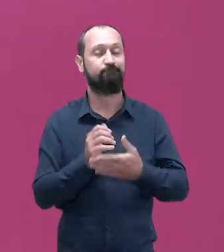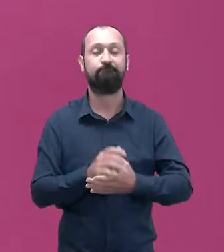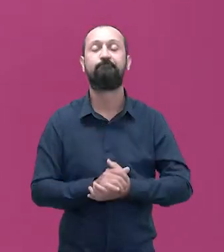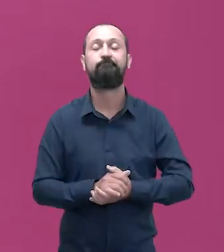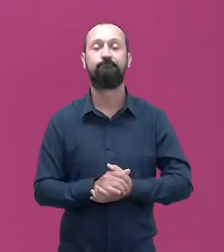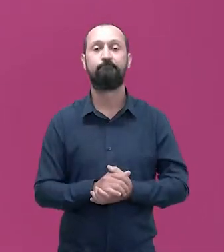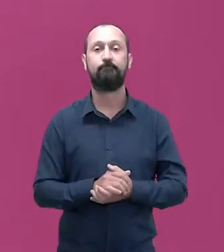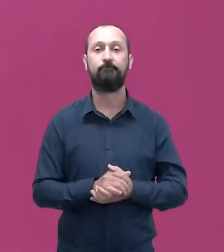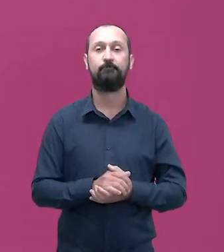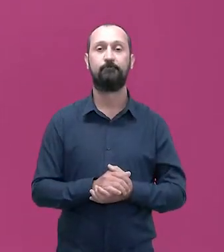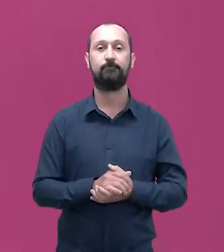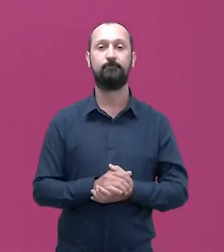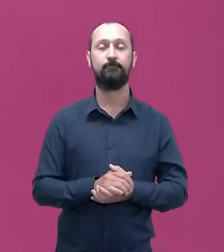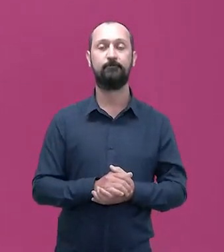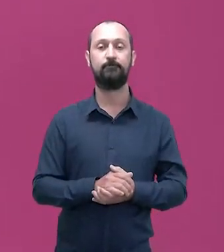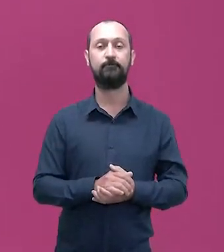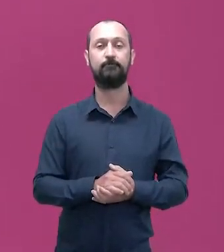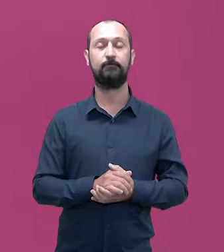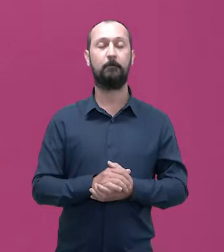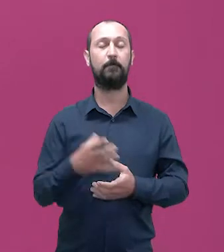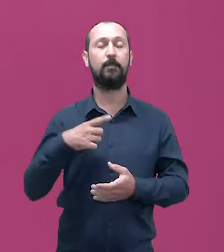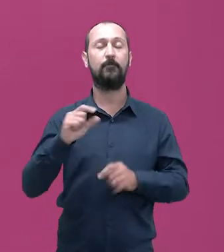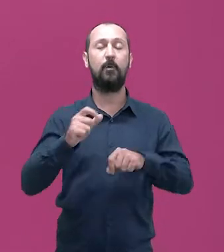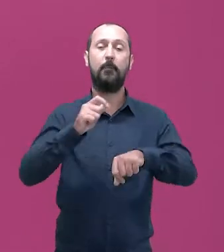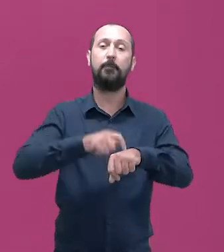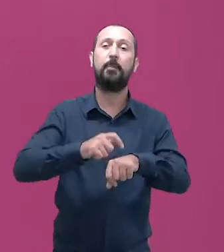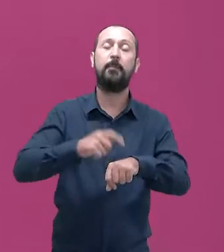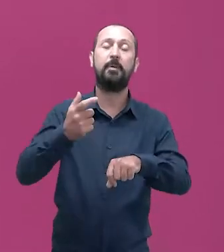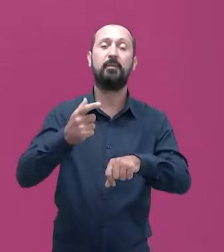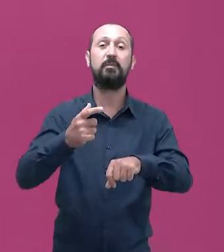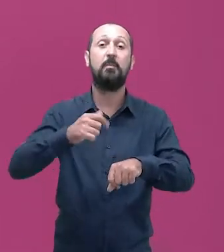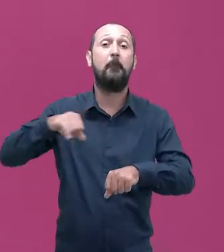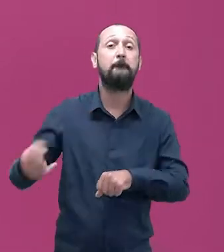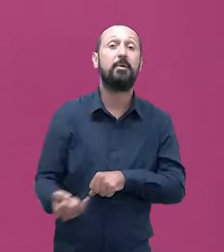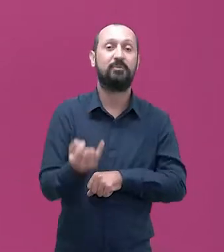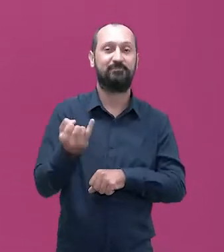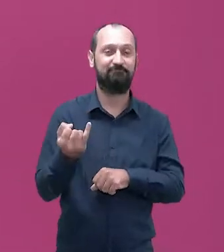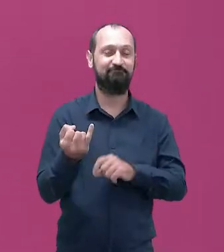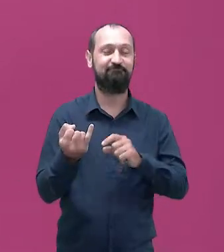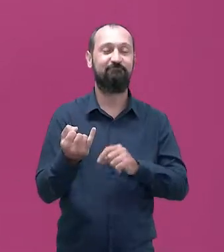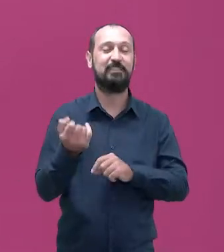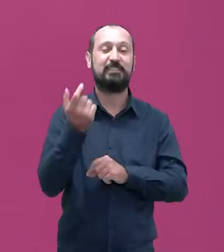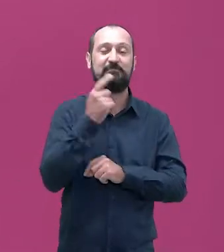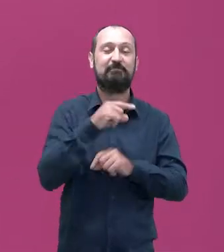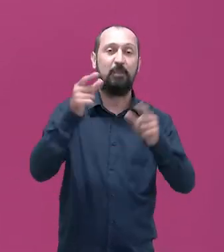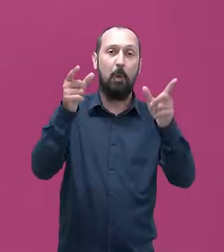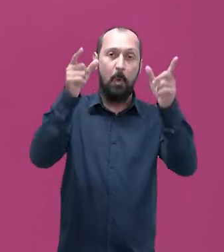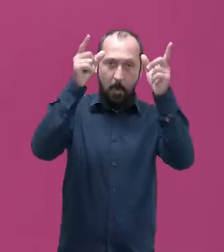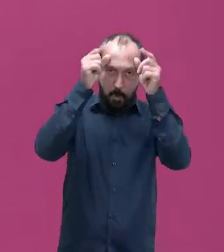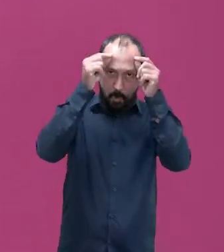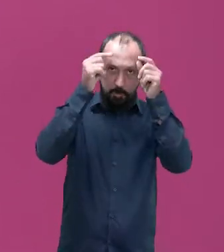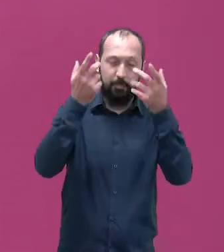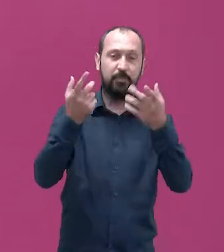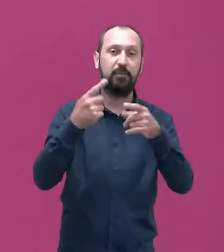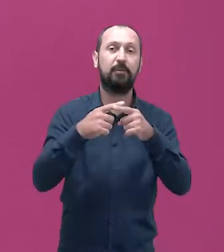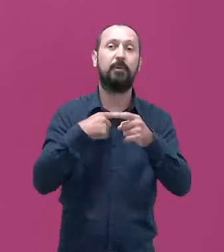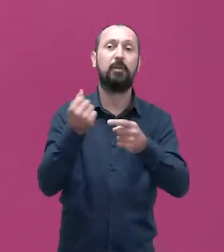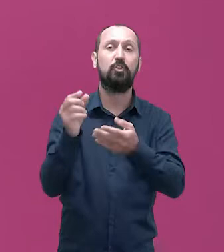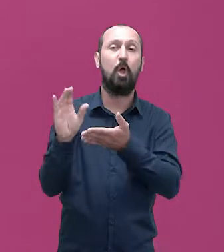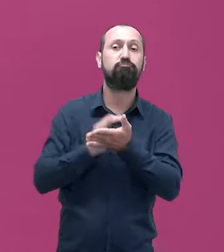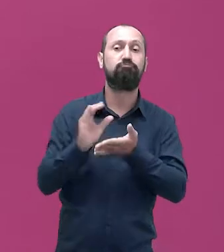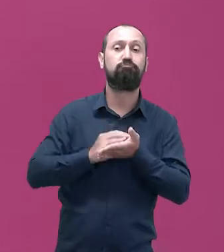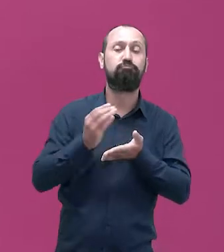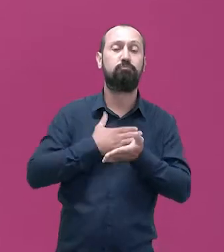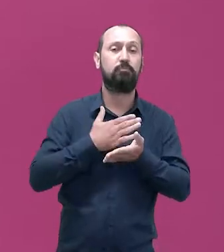escolar. Foi uma porta de saída onde nós conseguimos, né, onerar